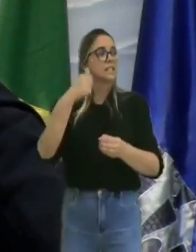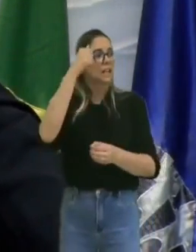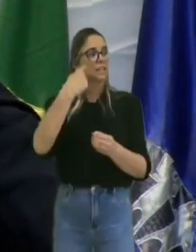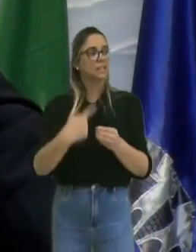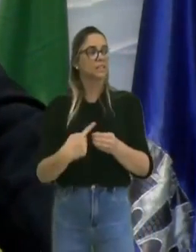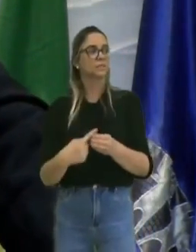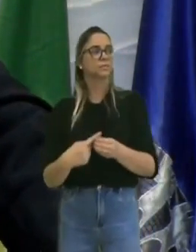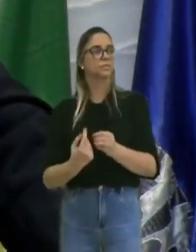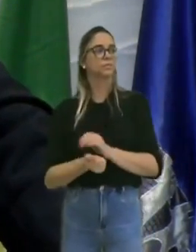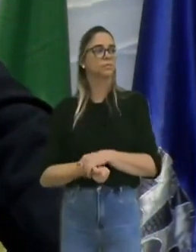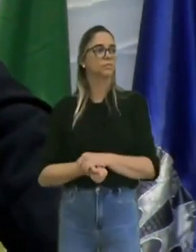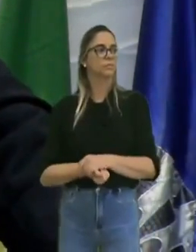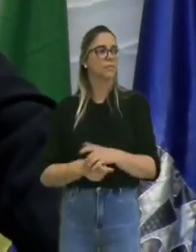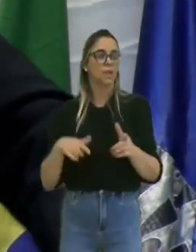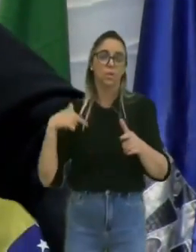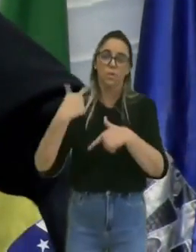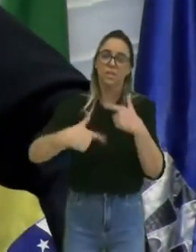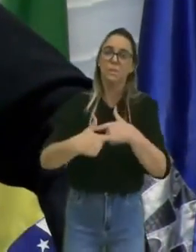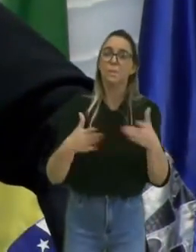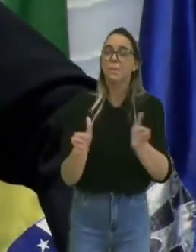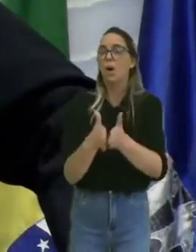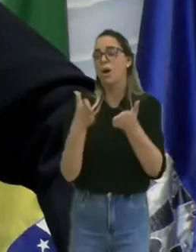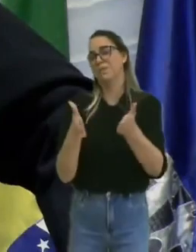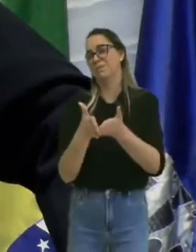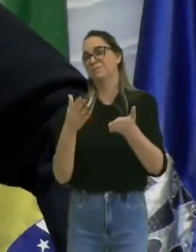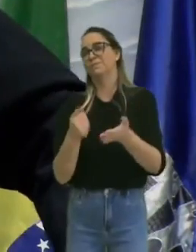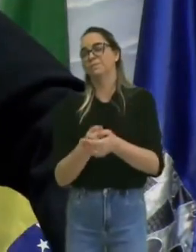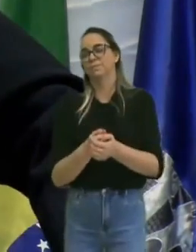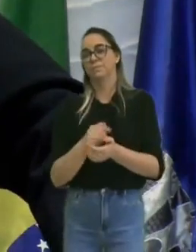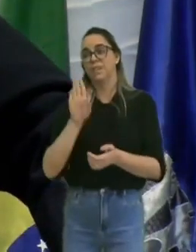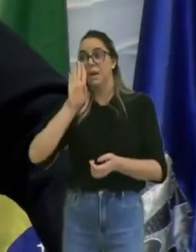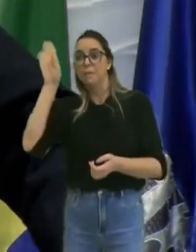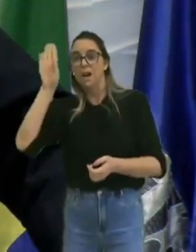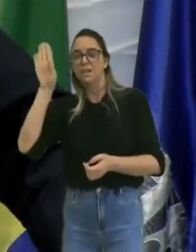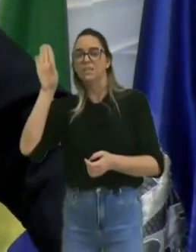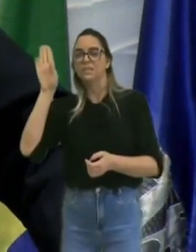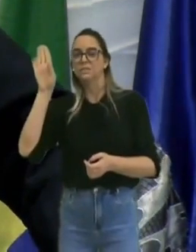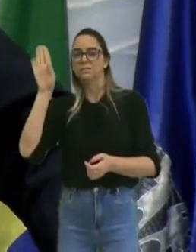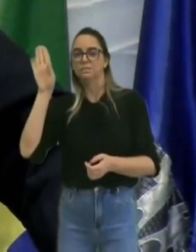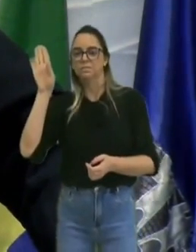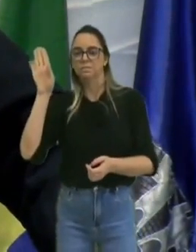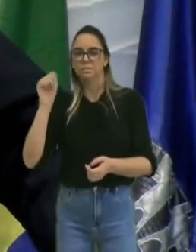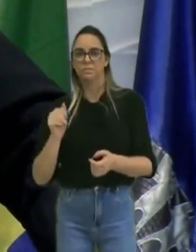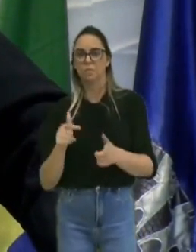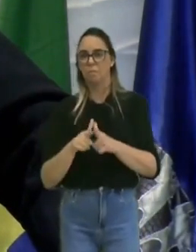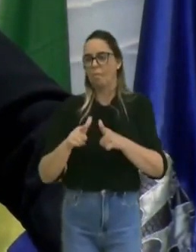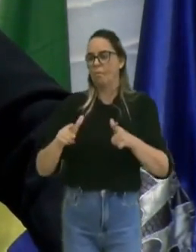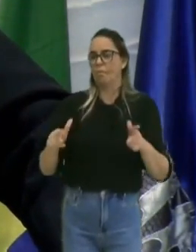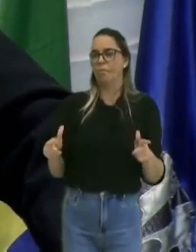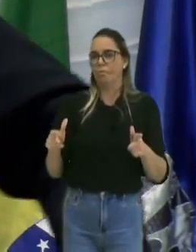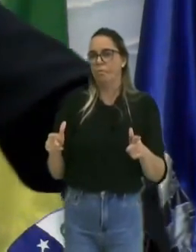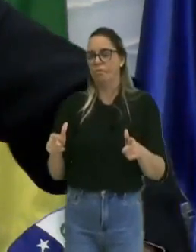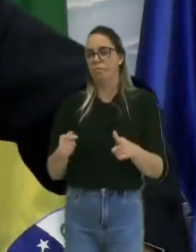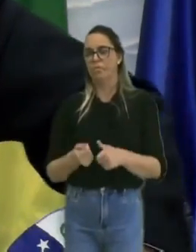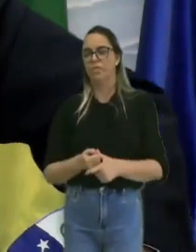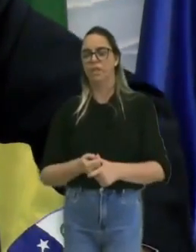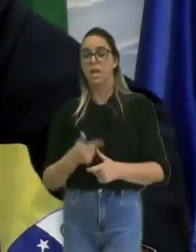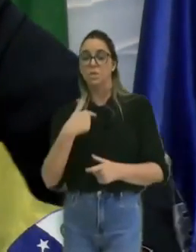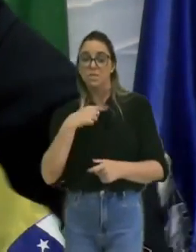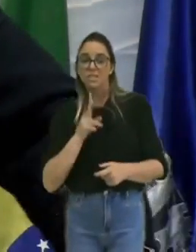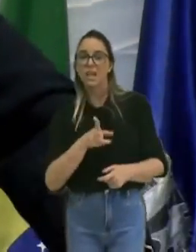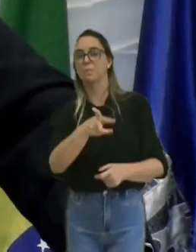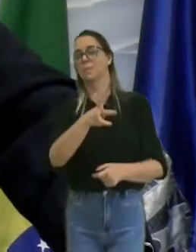que luta pelos pobres. Um caba ganhou a campanha liso. Eu não vou ter nele, não. Eu vou ter no Oscar Dito. E eu sempre disse